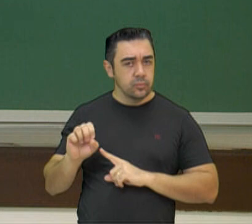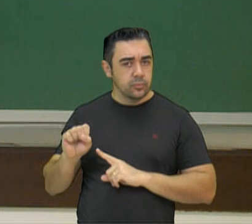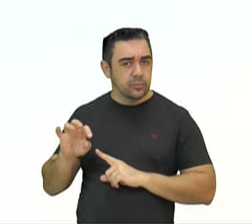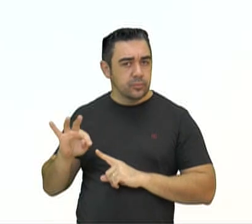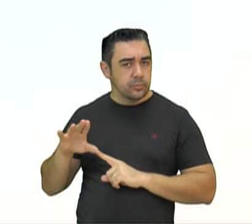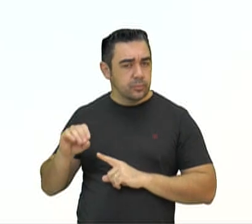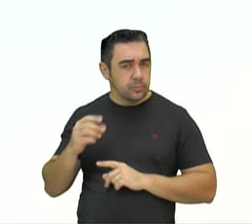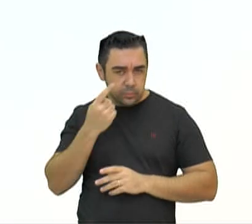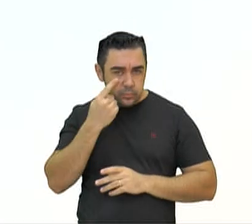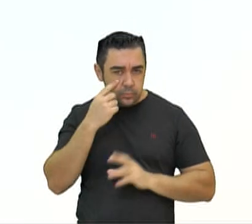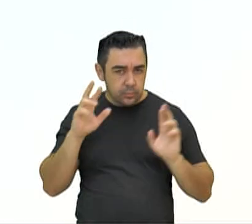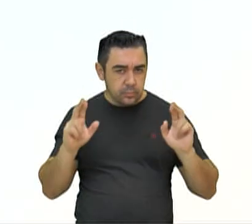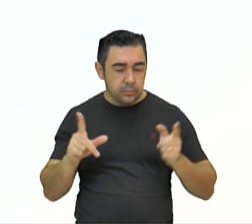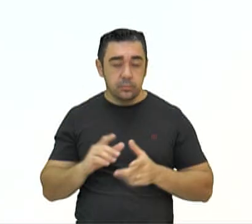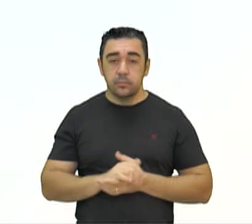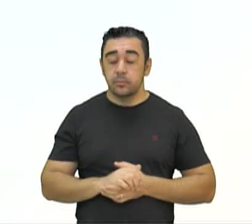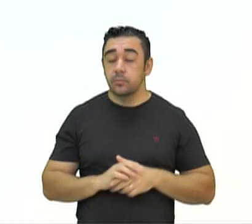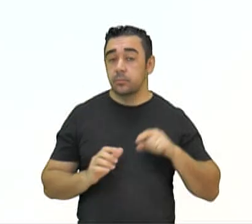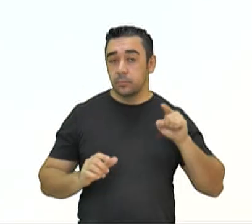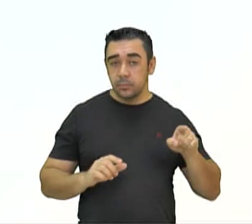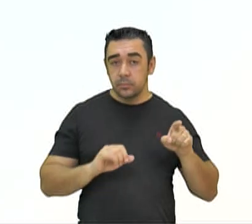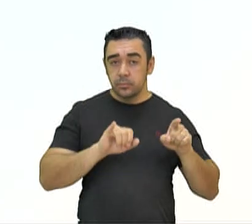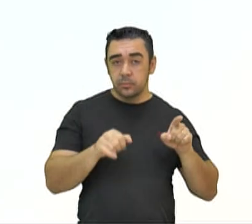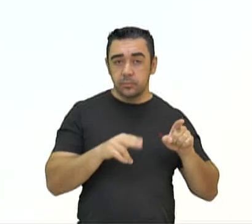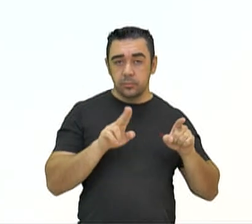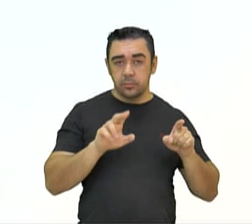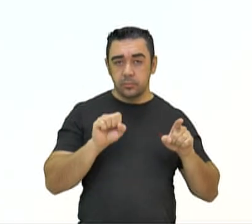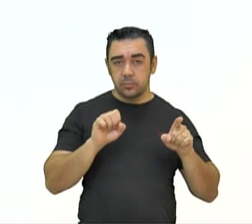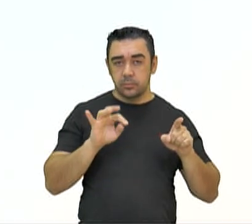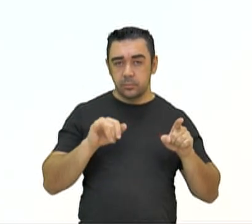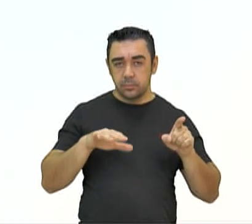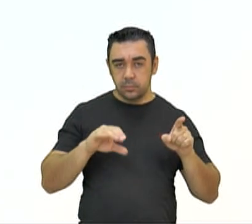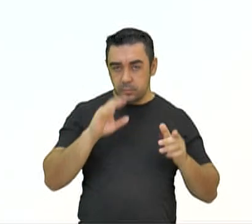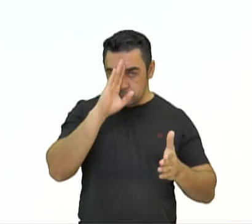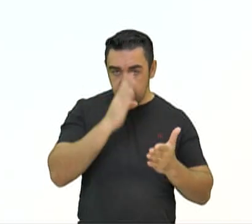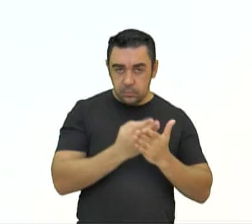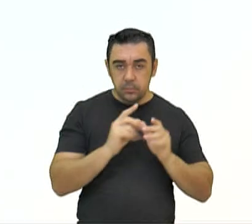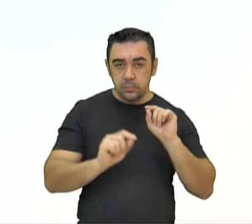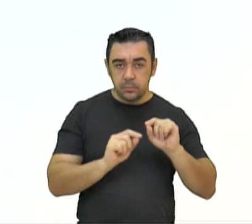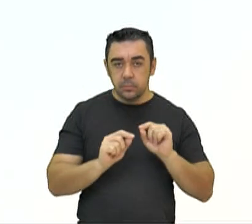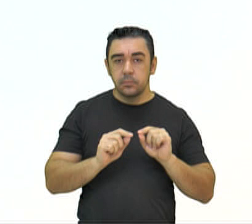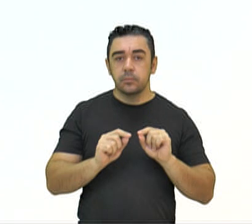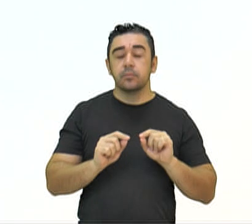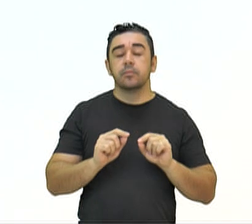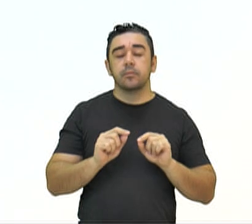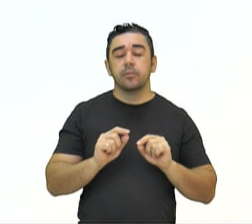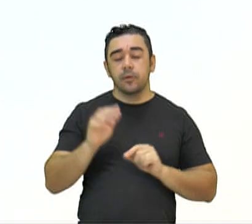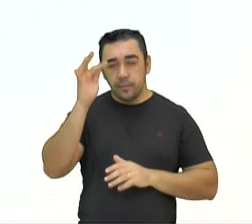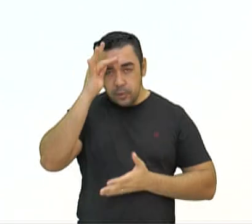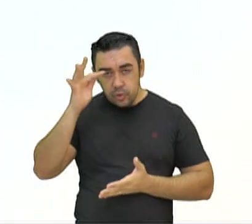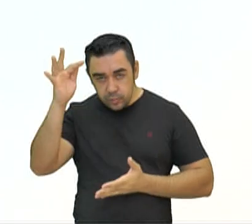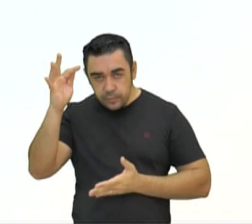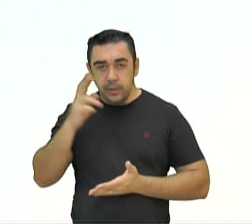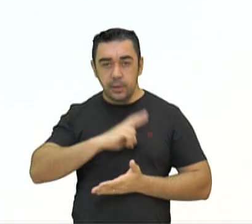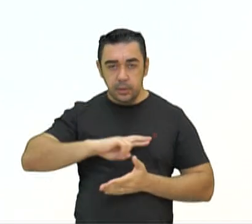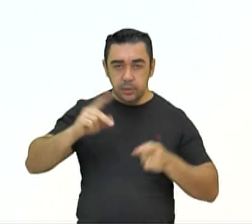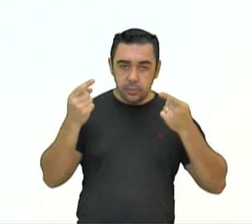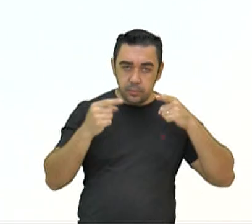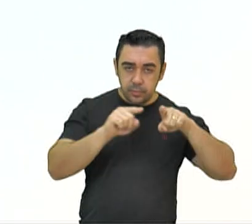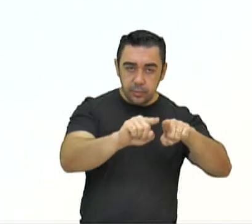então. O Justino acreditava que filosofia e religião se uniam, mas